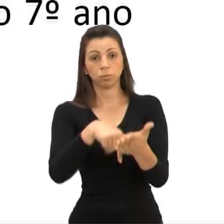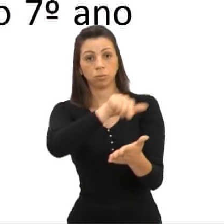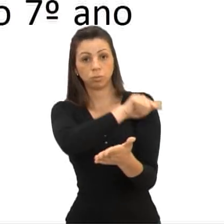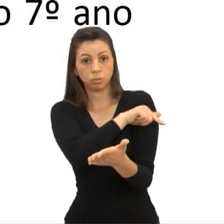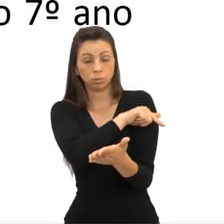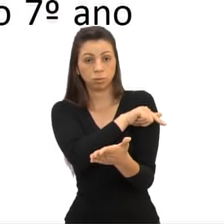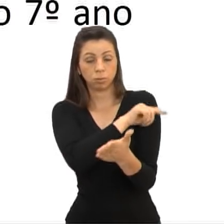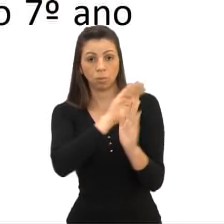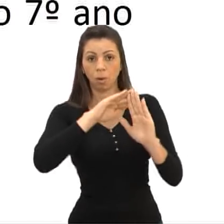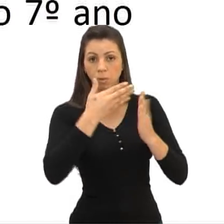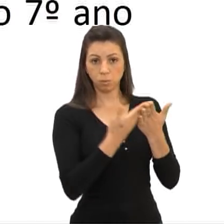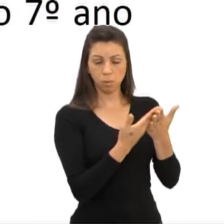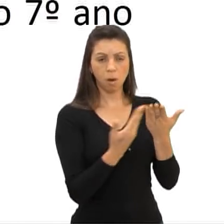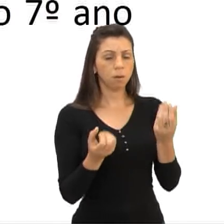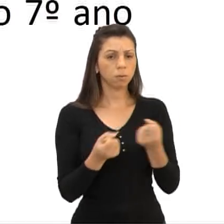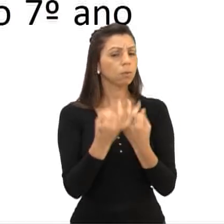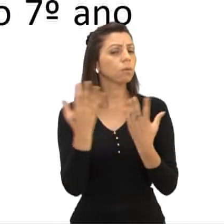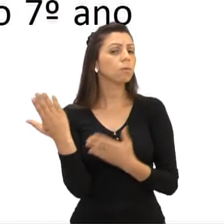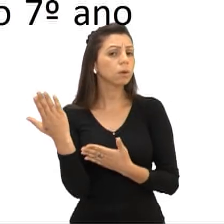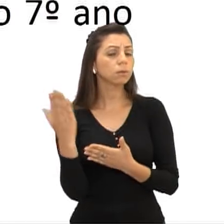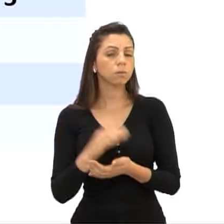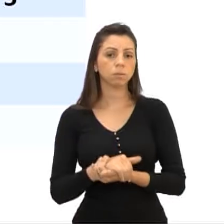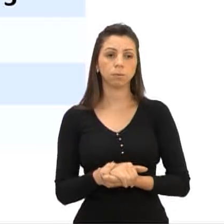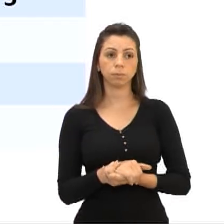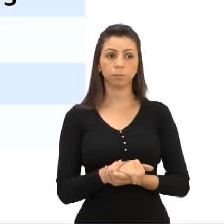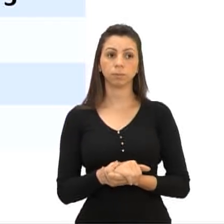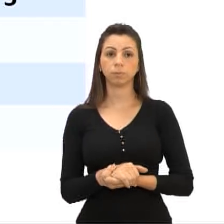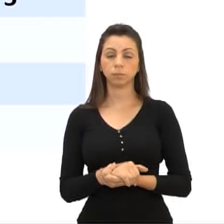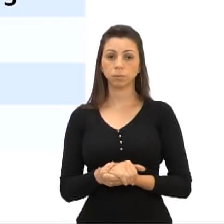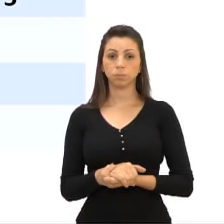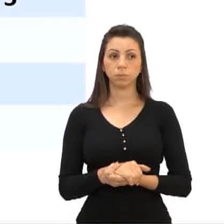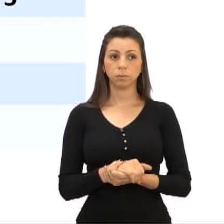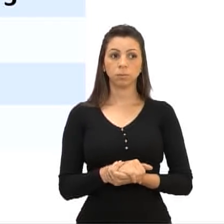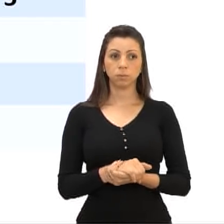da escola do bairro? Vamos verificar aqui, ó.